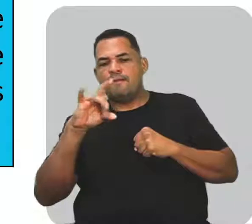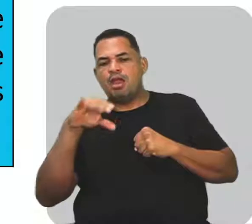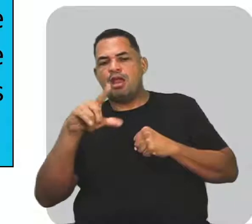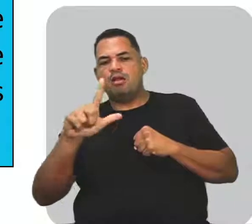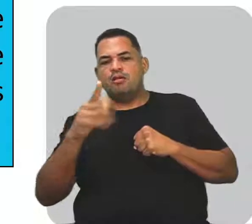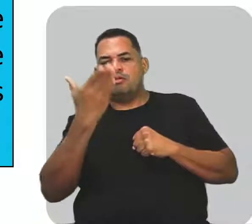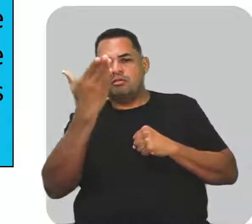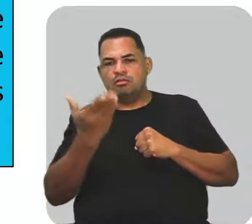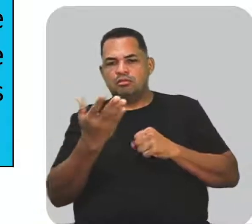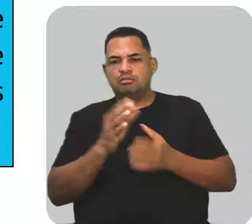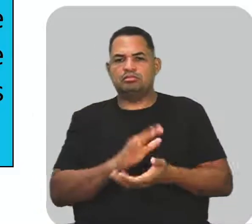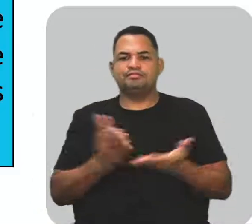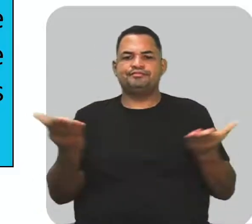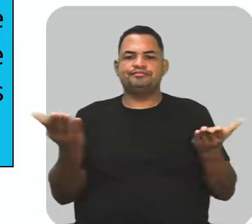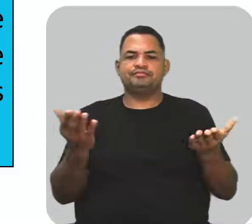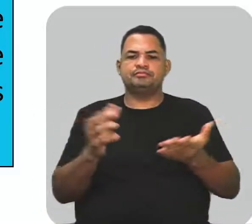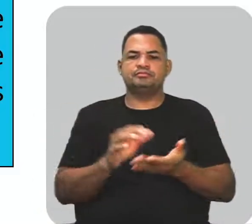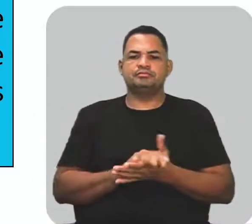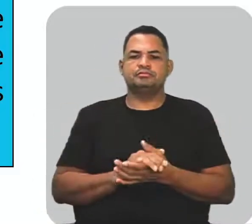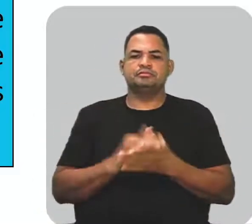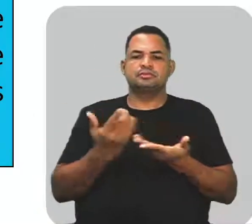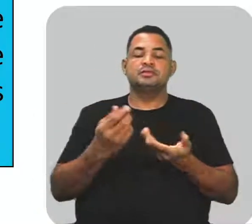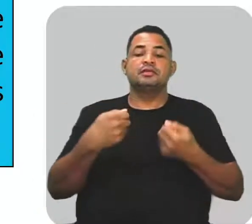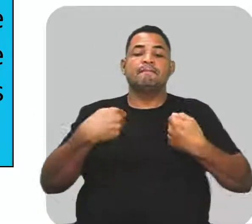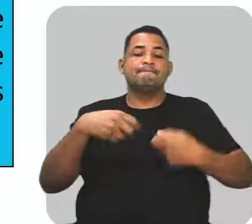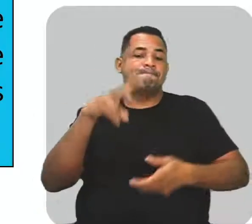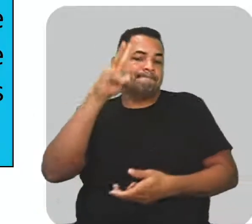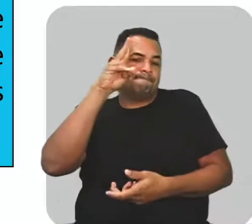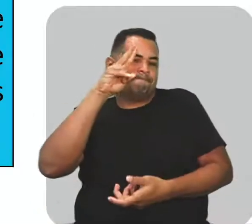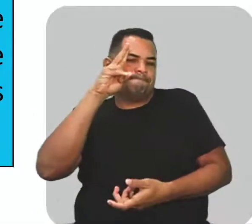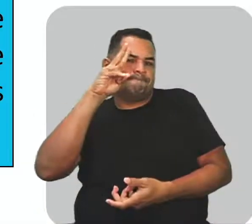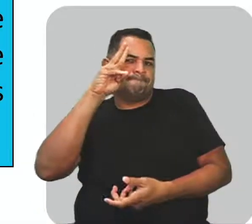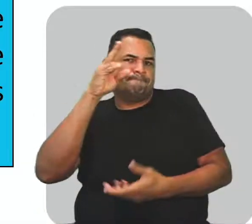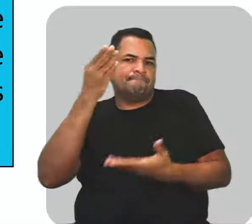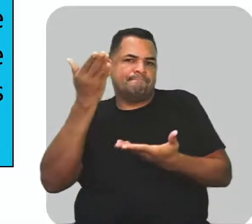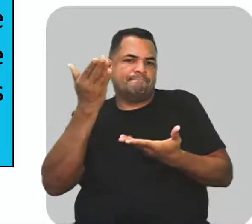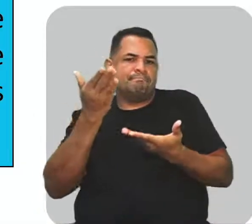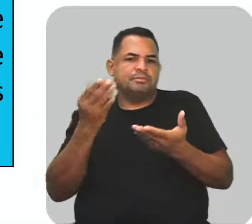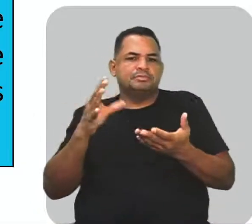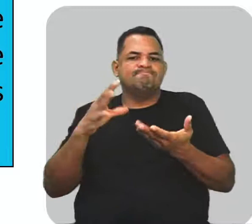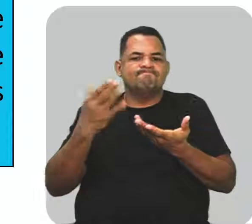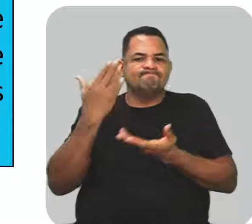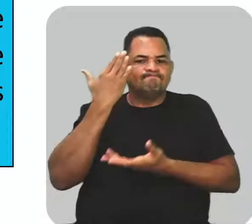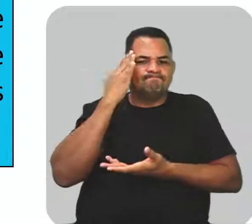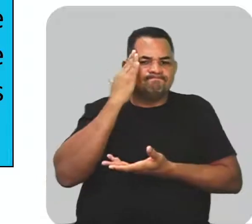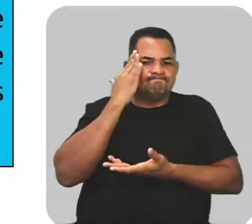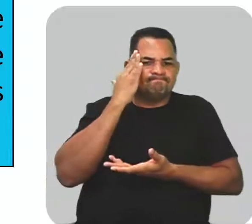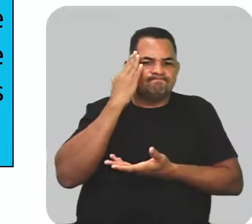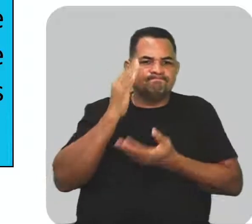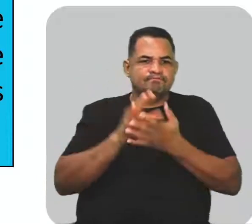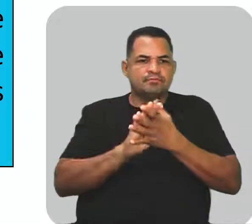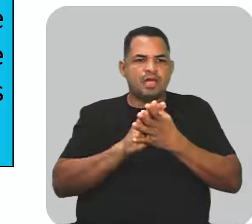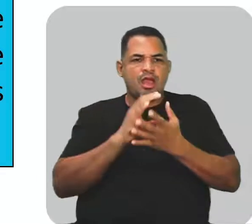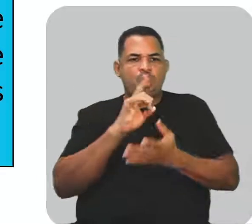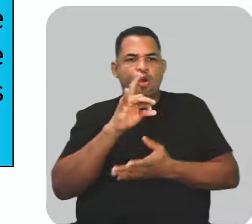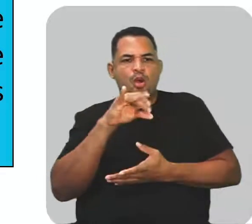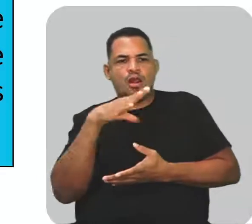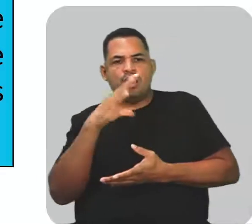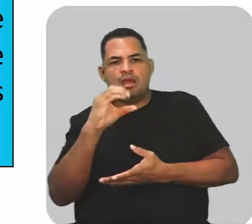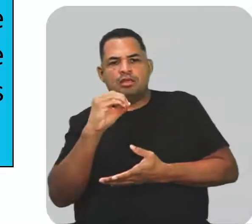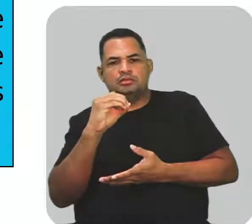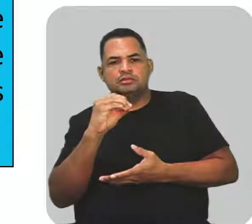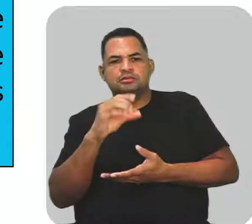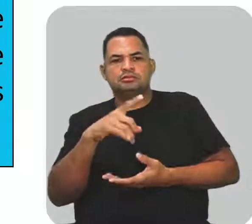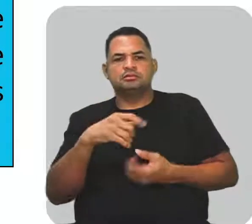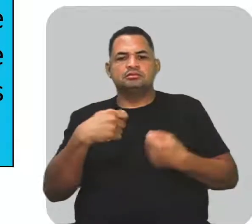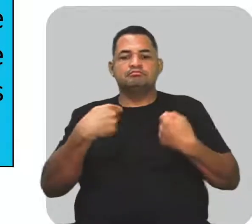de oração, você tem que lembrar, você já tem que compreender que a oração, ela vai ser